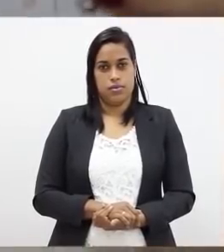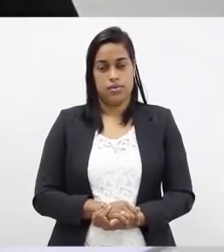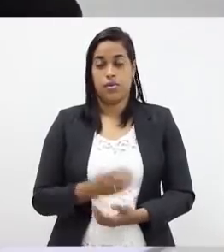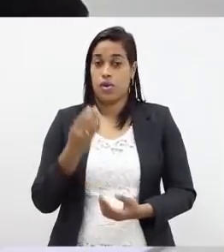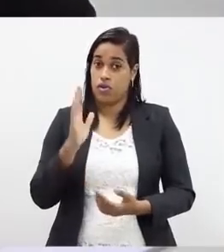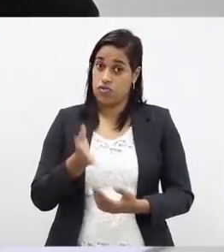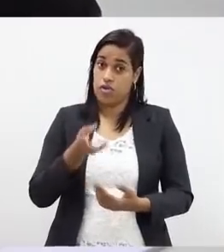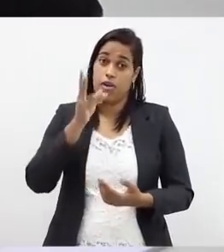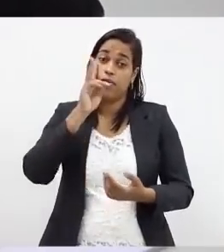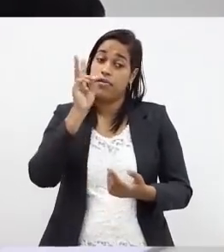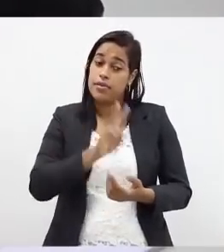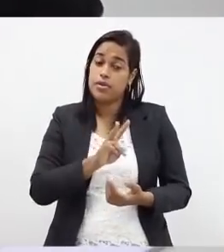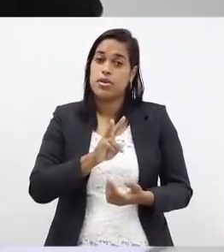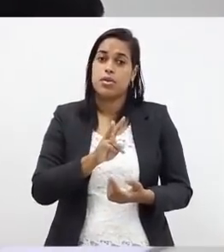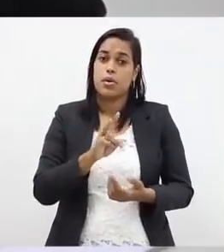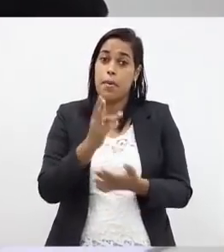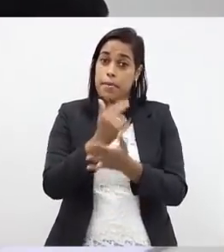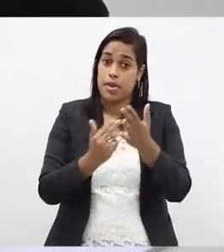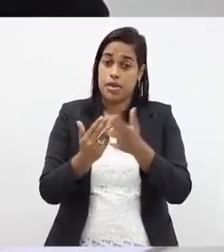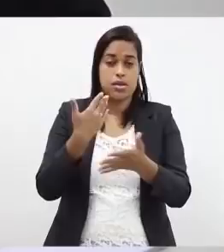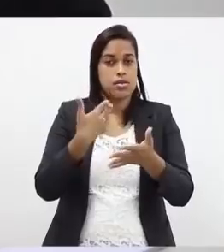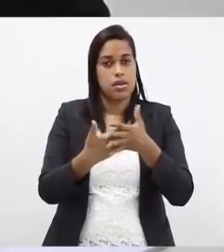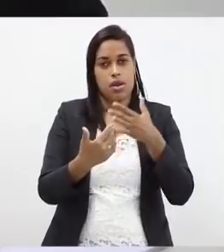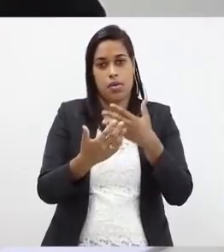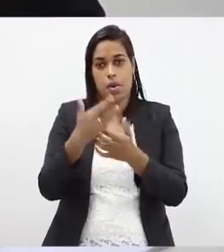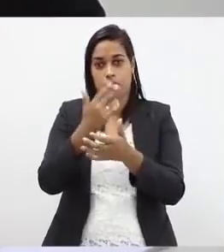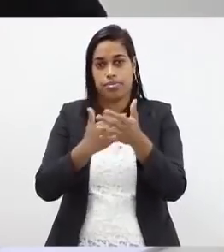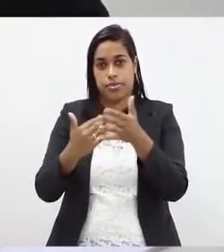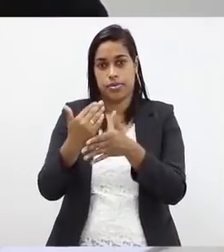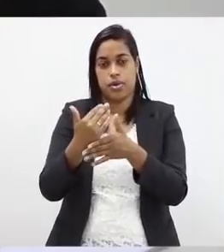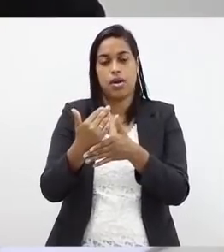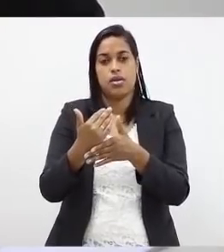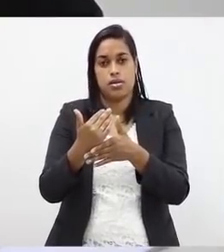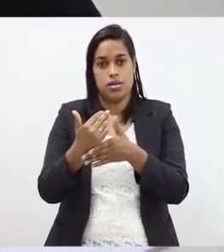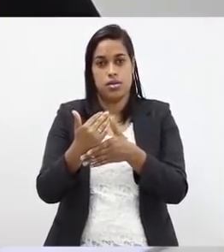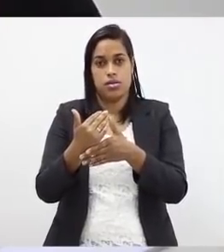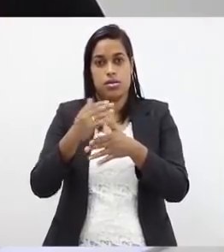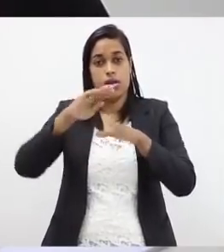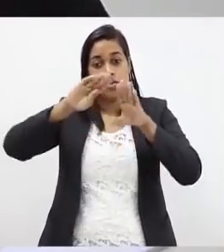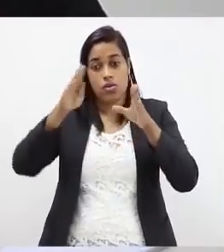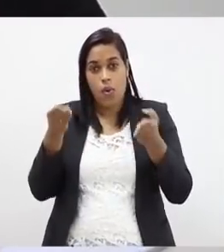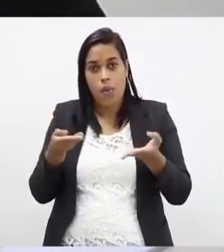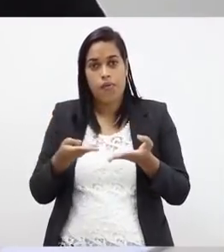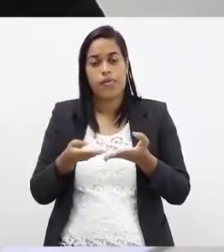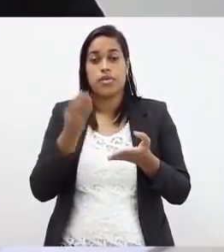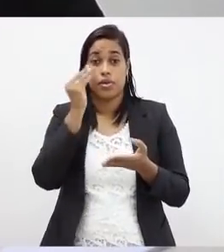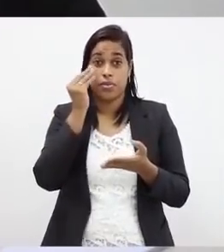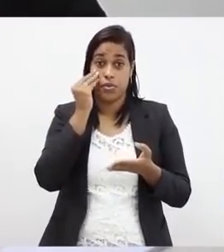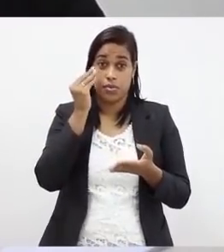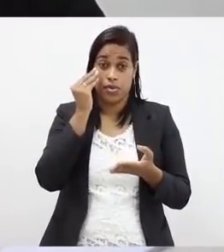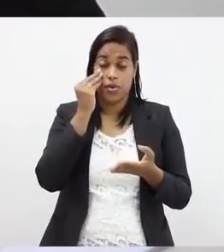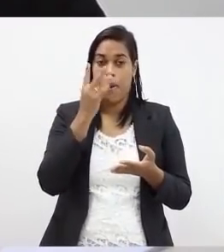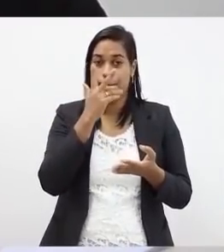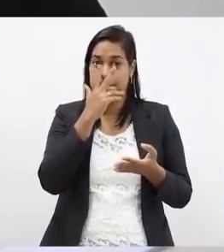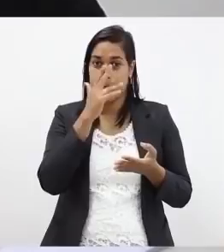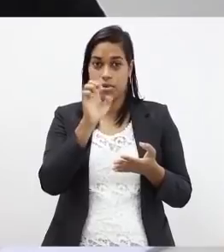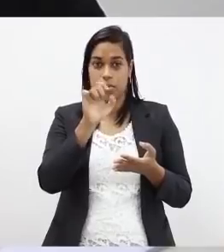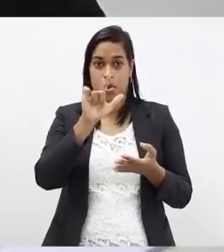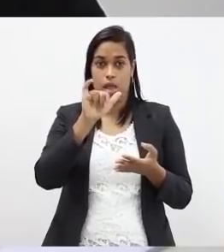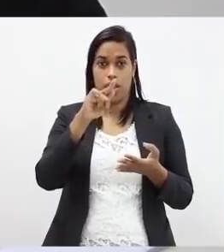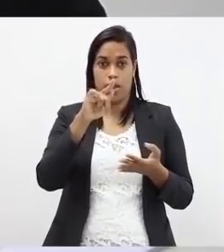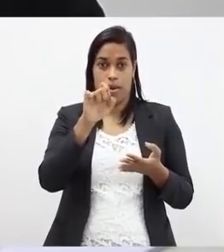Como a gente viu, para desenhar qualquer face em forma de circunferência, que na perspectiva aparece como elipse, dependendo da posição, a